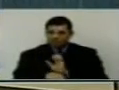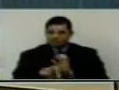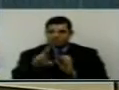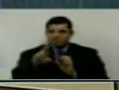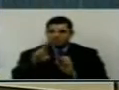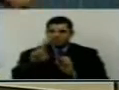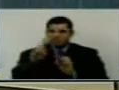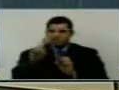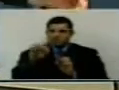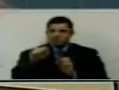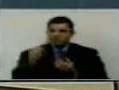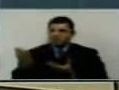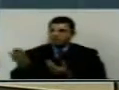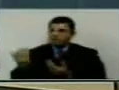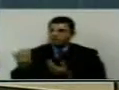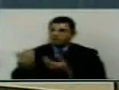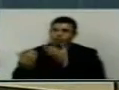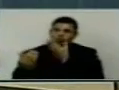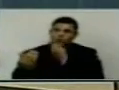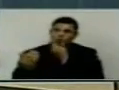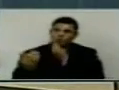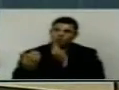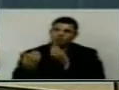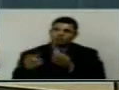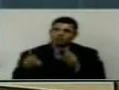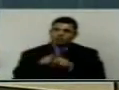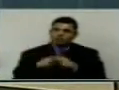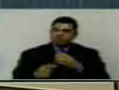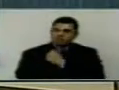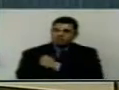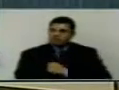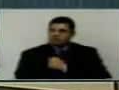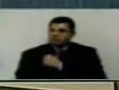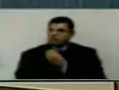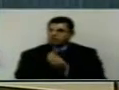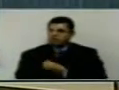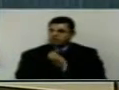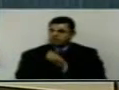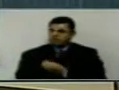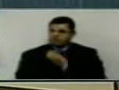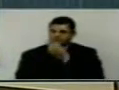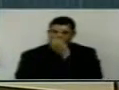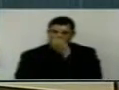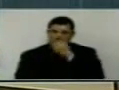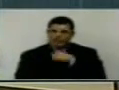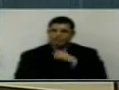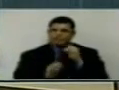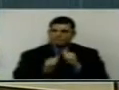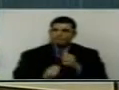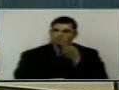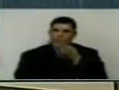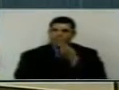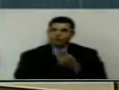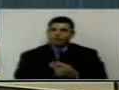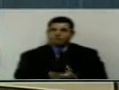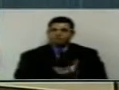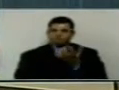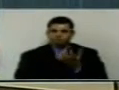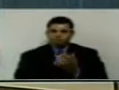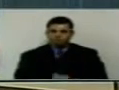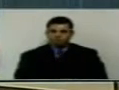advogado jovem, um garoto também apaixonado pela vida. Eu posso dizer, irmão, que